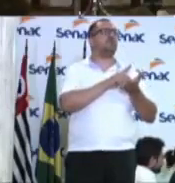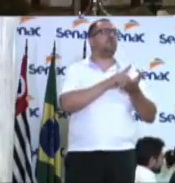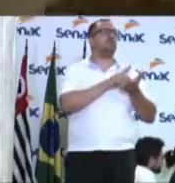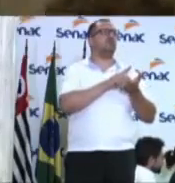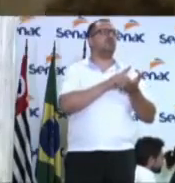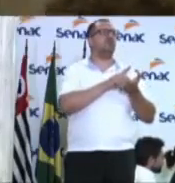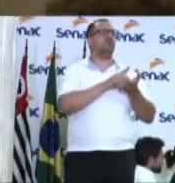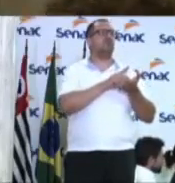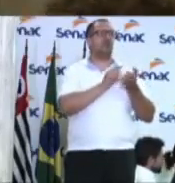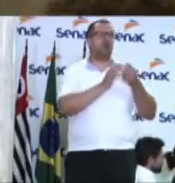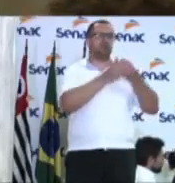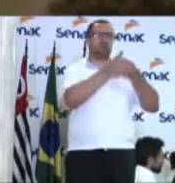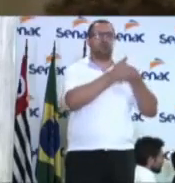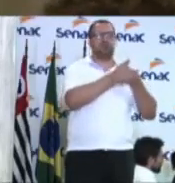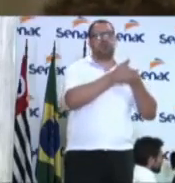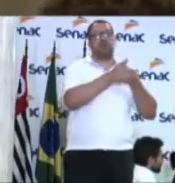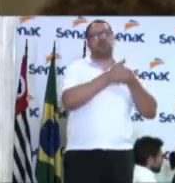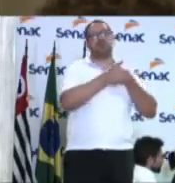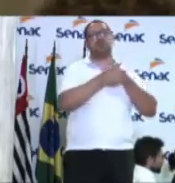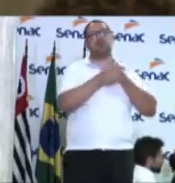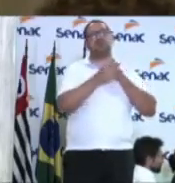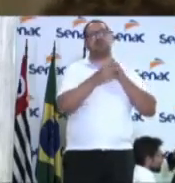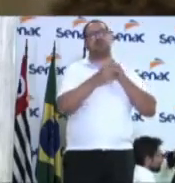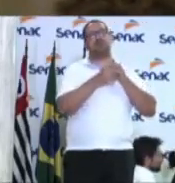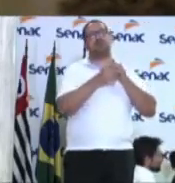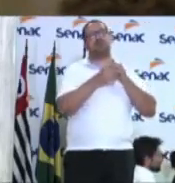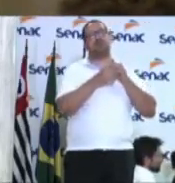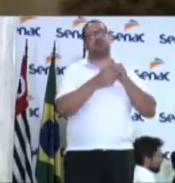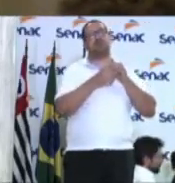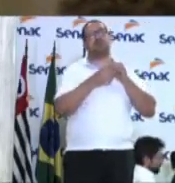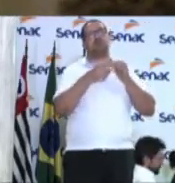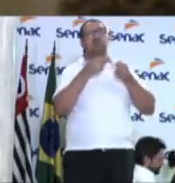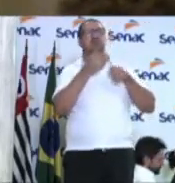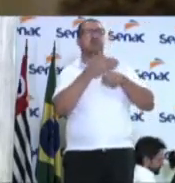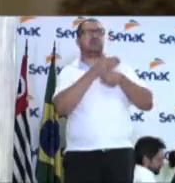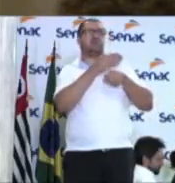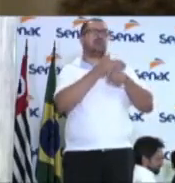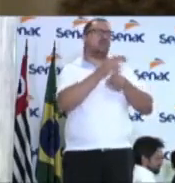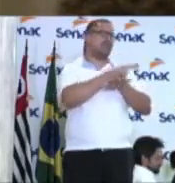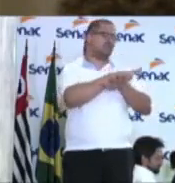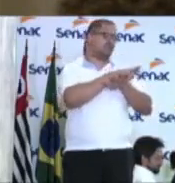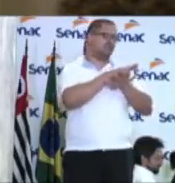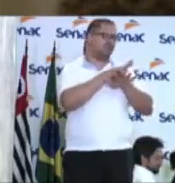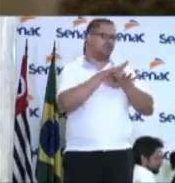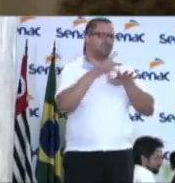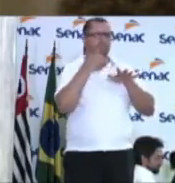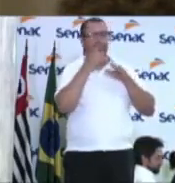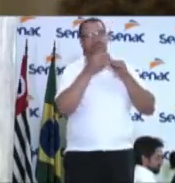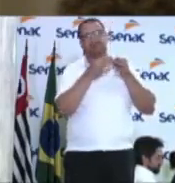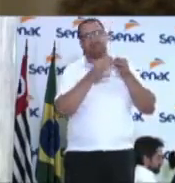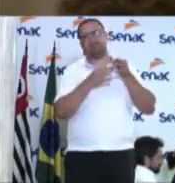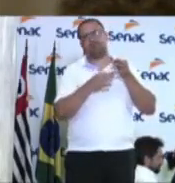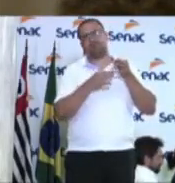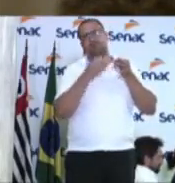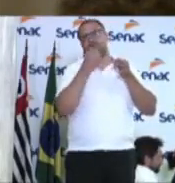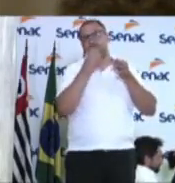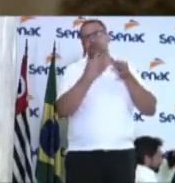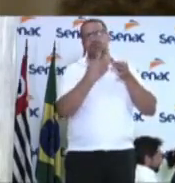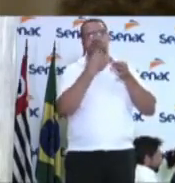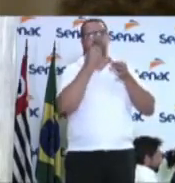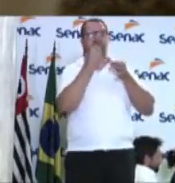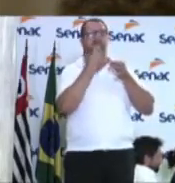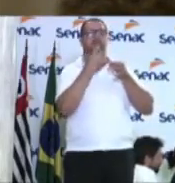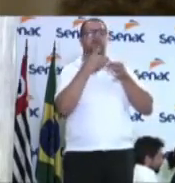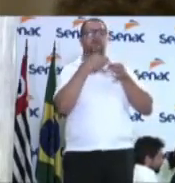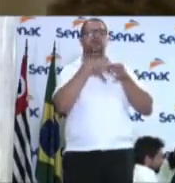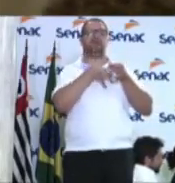esconde que não é da Antártica o nosso projeto e que a gente vai falar 1 milhão de vezes em cada episódio, coisa boa gera coisa boa. O jeito que a